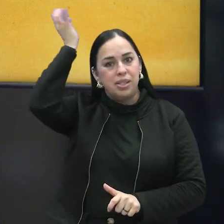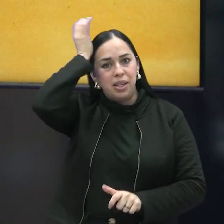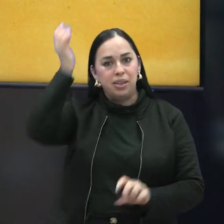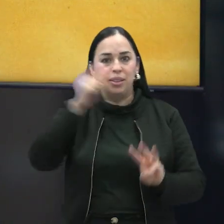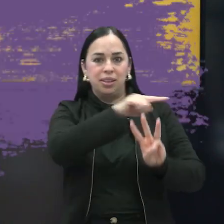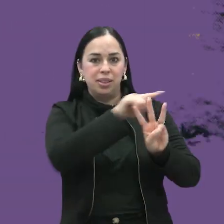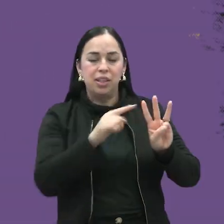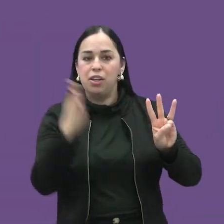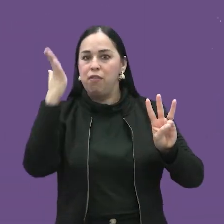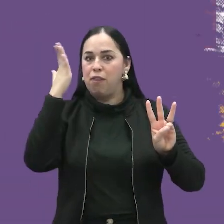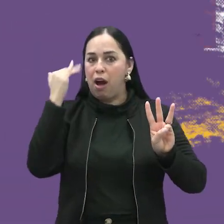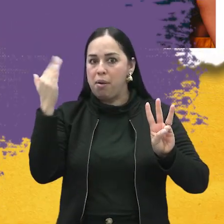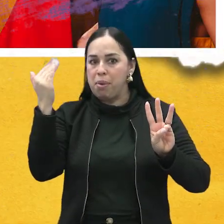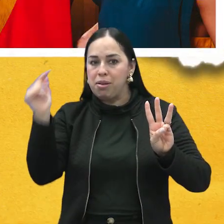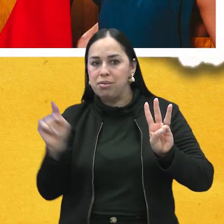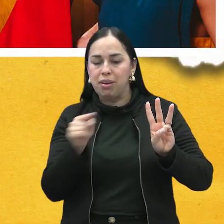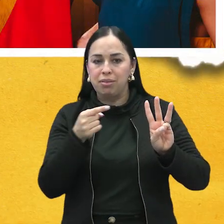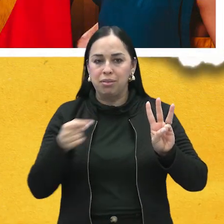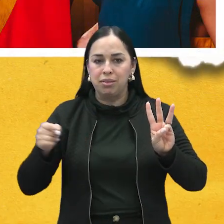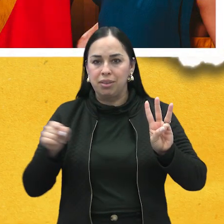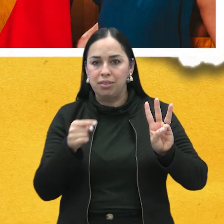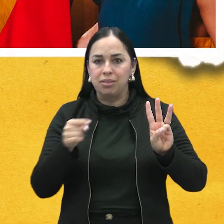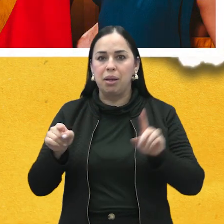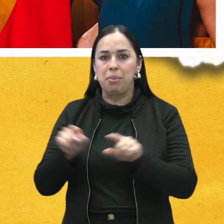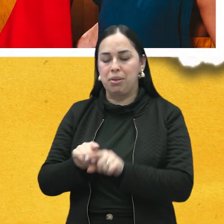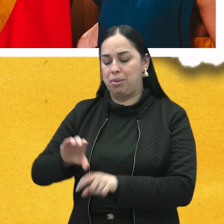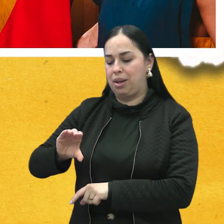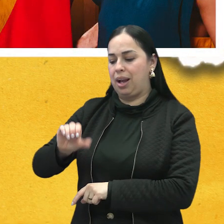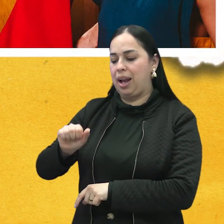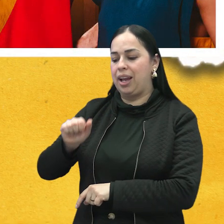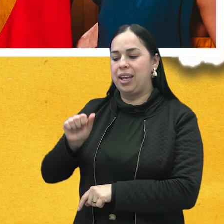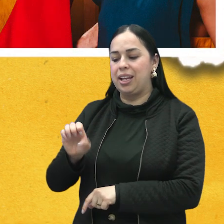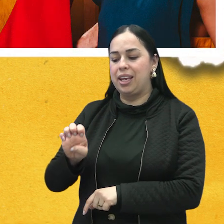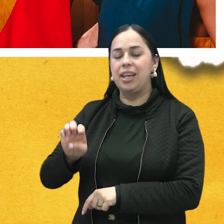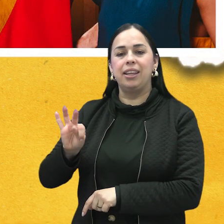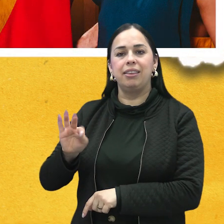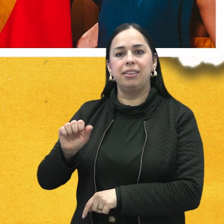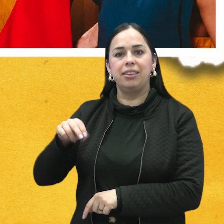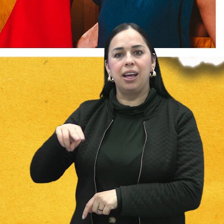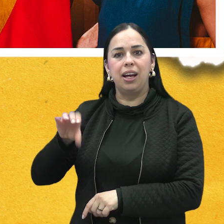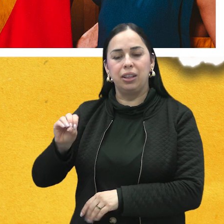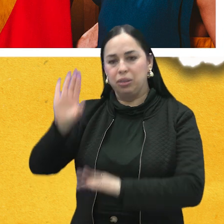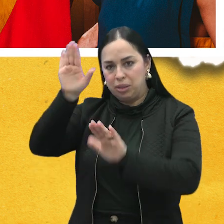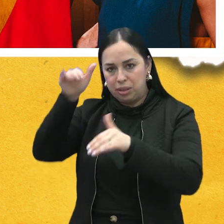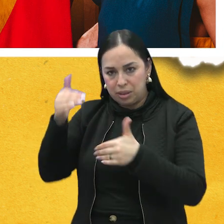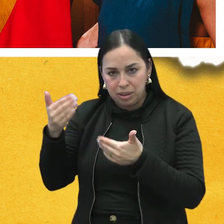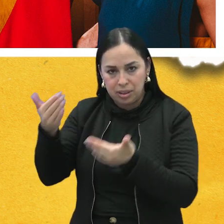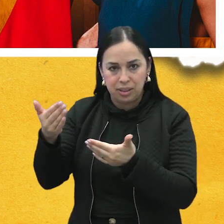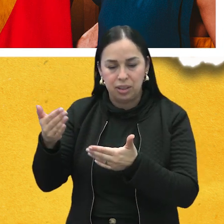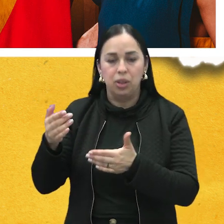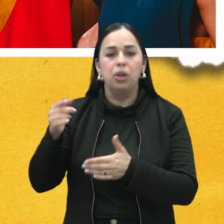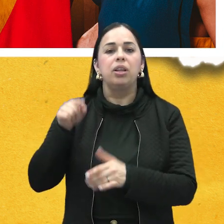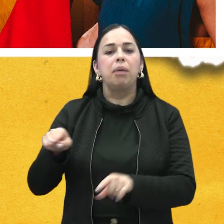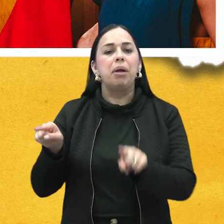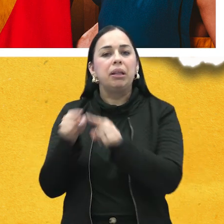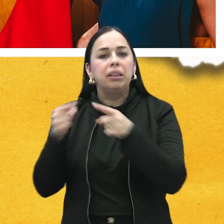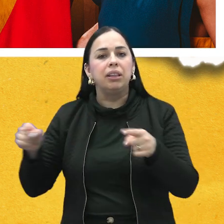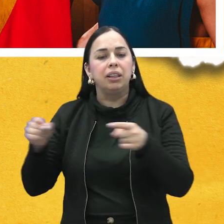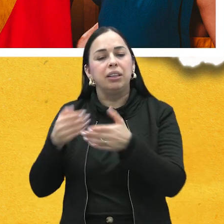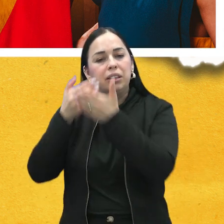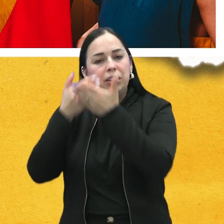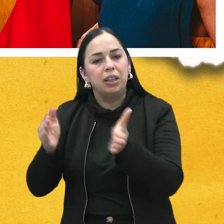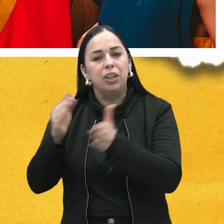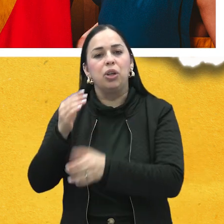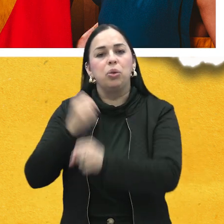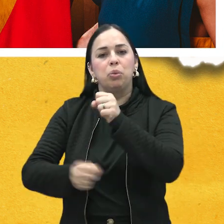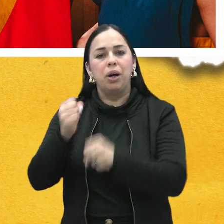Sesc. Eles, que são conhecidos por trazer clássicos de Caetano Veloso, neste show prestam homenagem ao álbum Livros, de 97, lançado